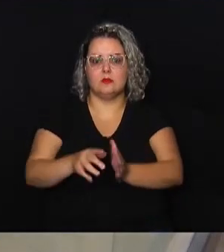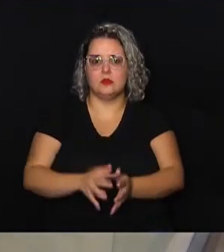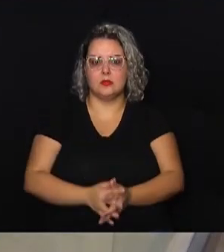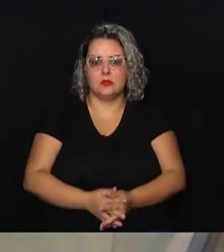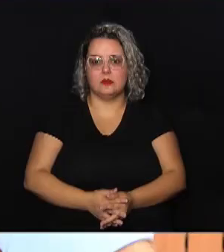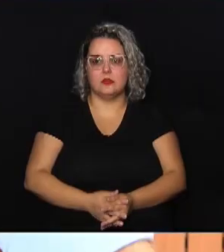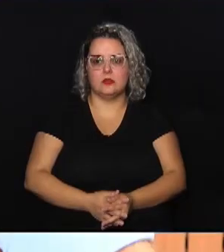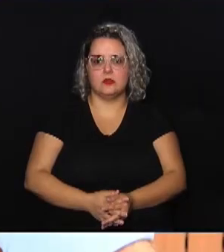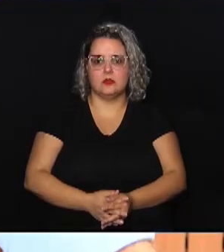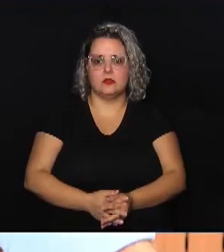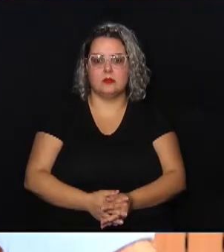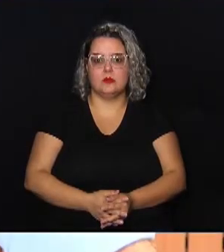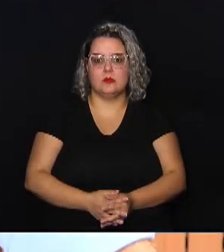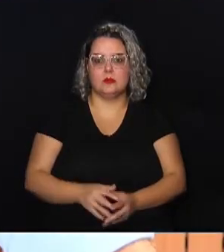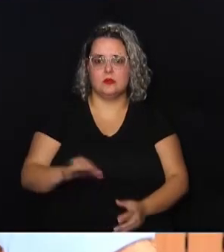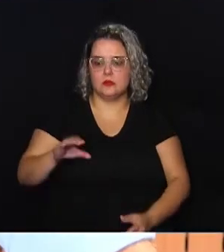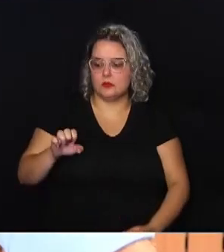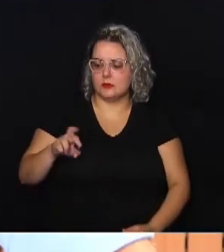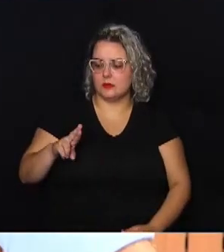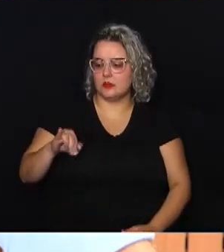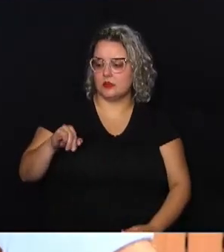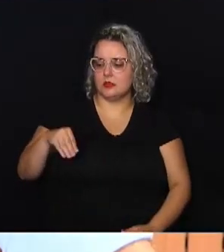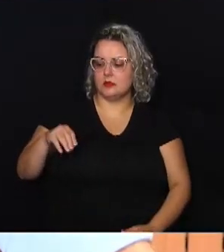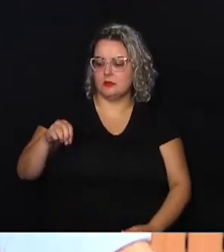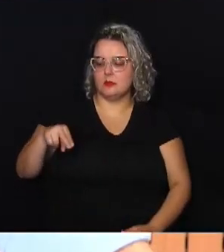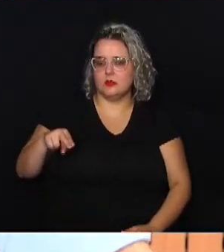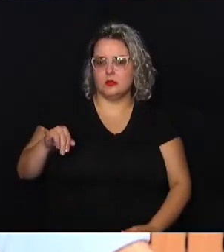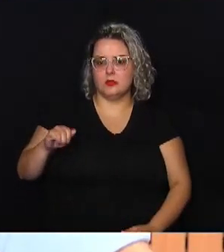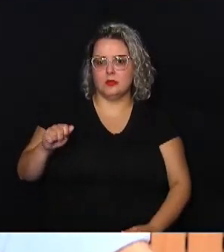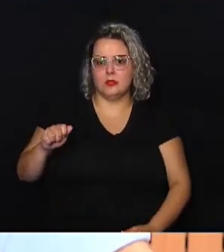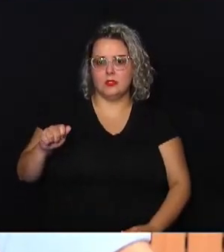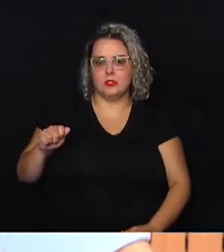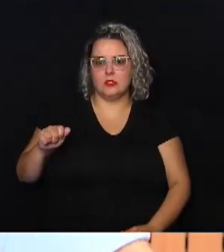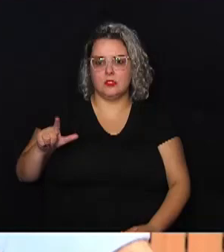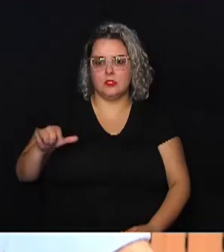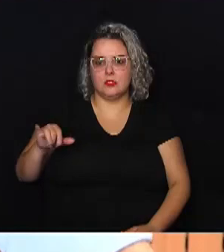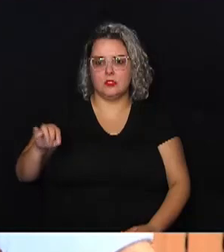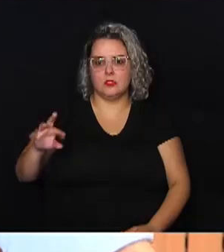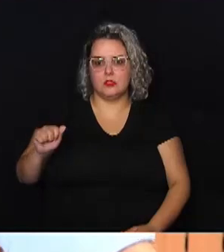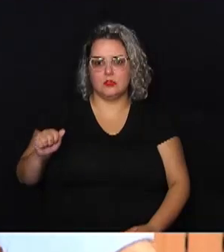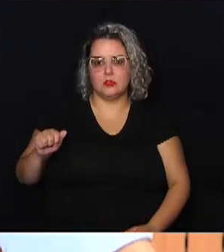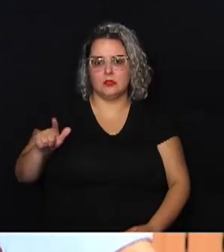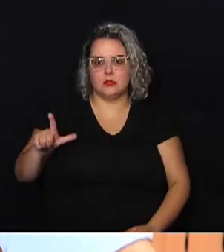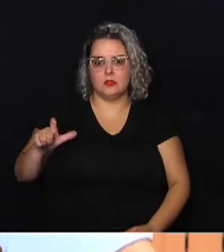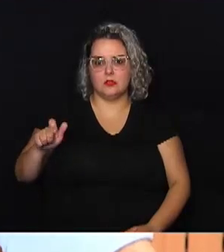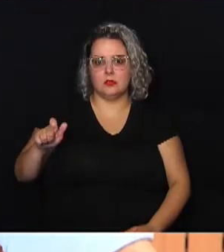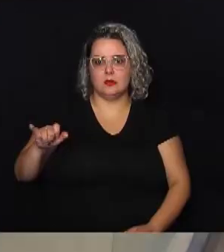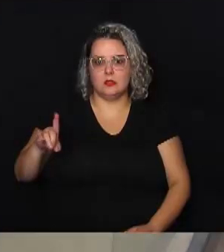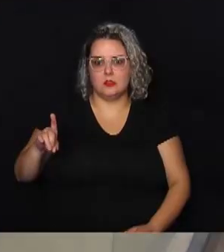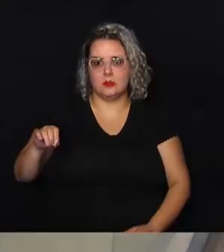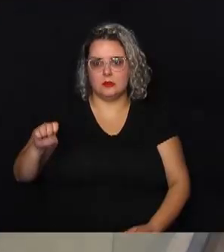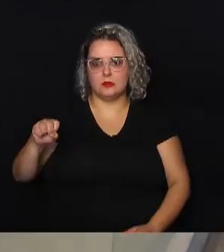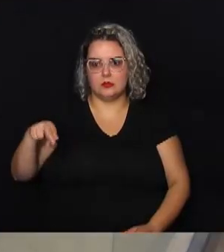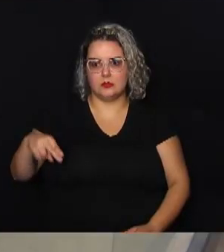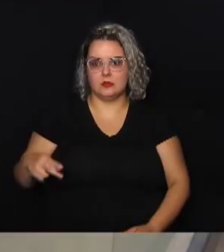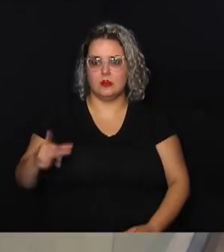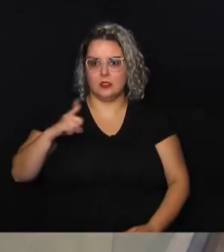nosso cerimonialista e o Gleison, não há ninguém que queira fazer. Ah, tem ali?